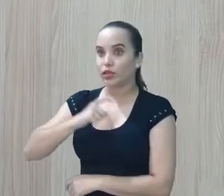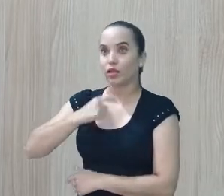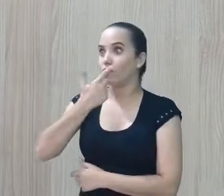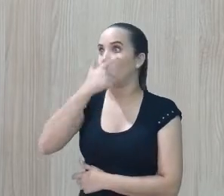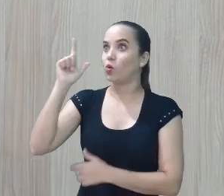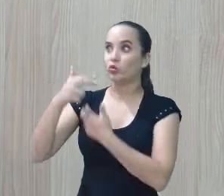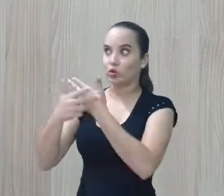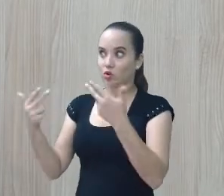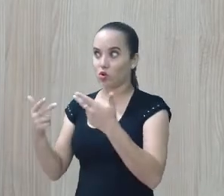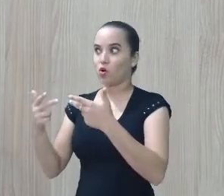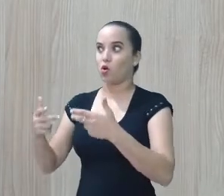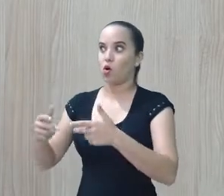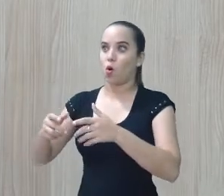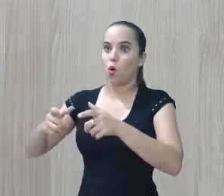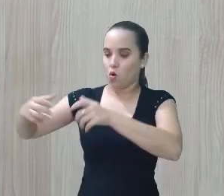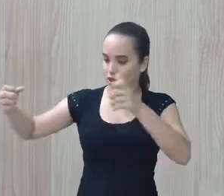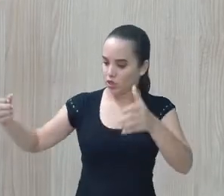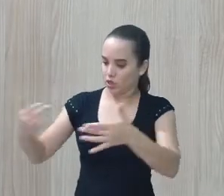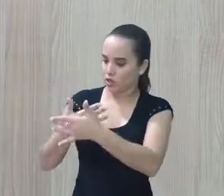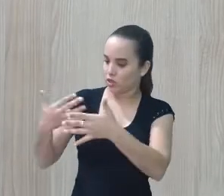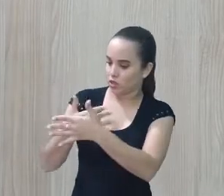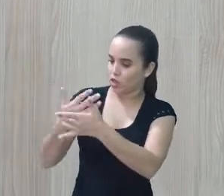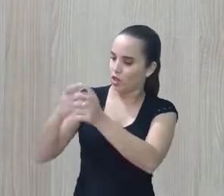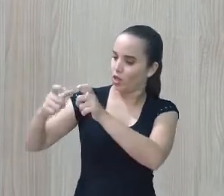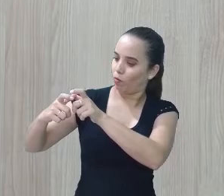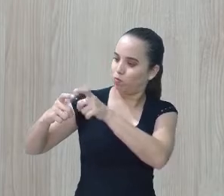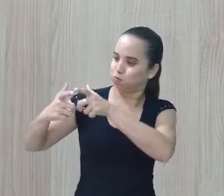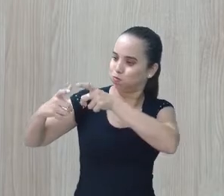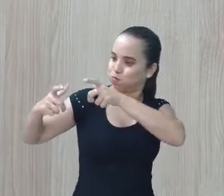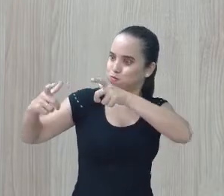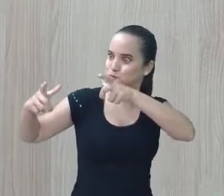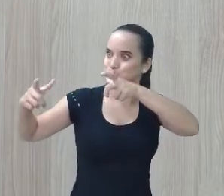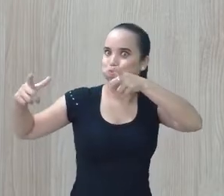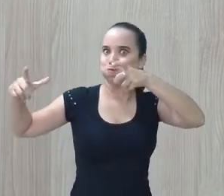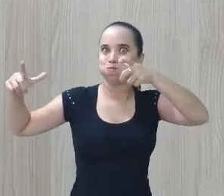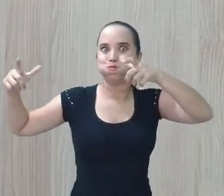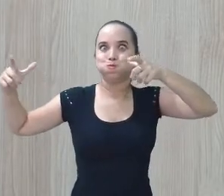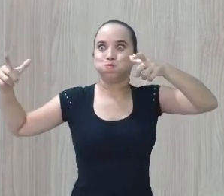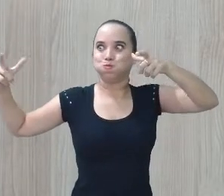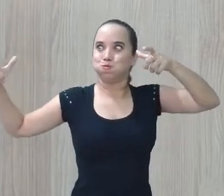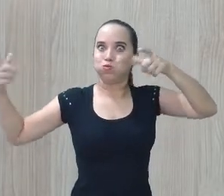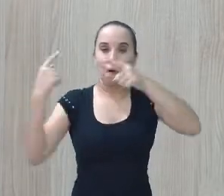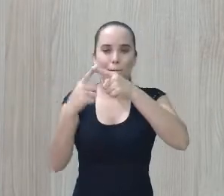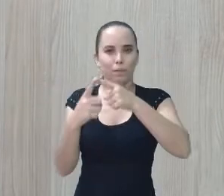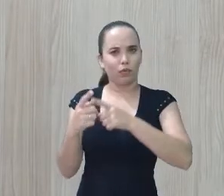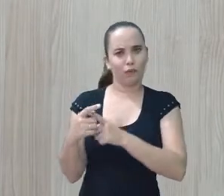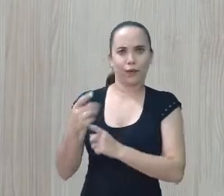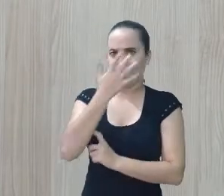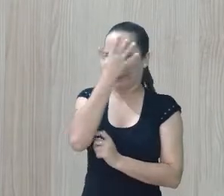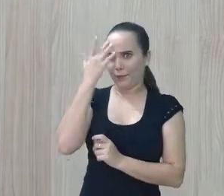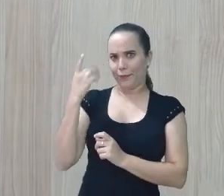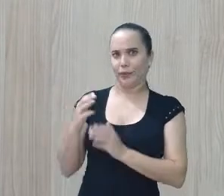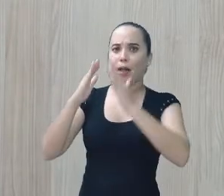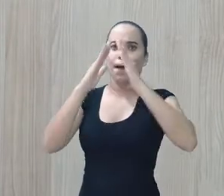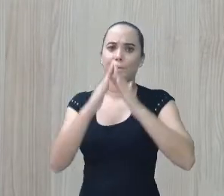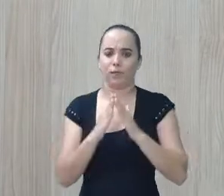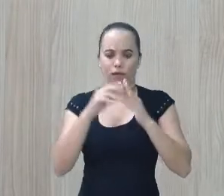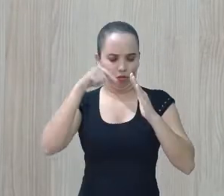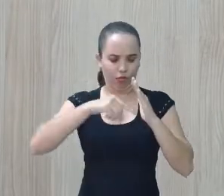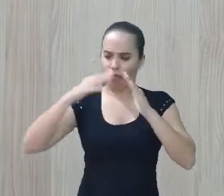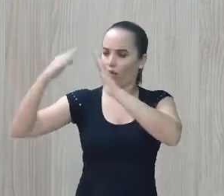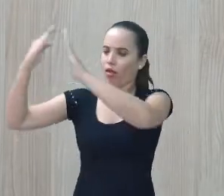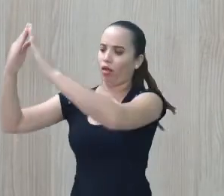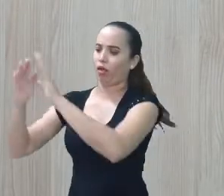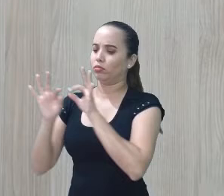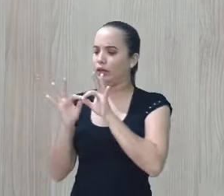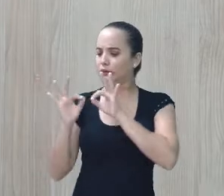as grandes cidades. Então, as pessoas começaram a se ajuntar, né? Isso. Porque elas viviam isoladas no campo, os